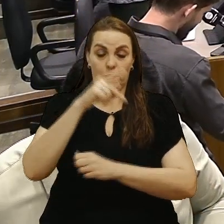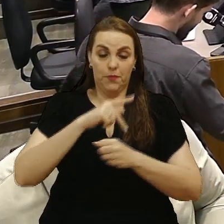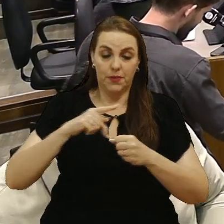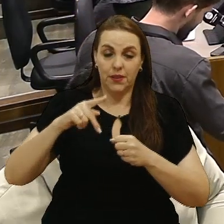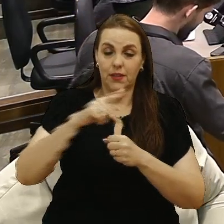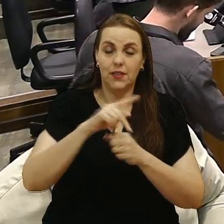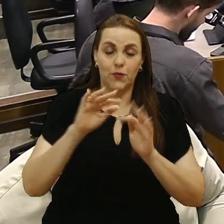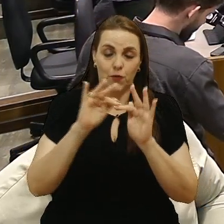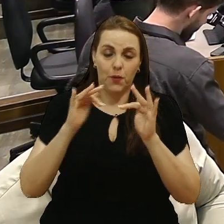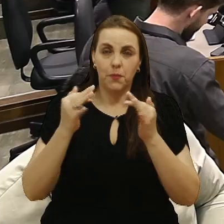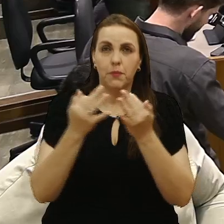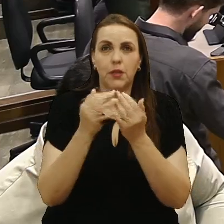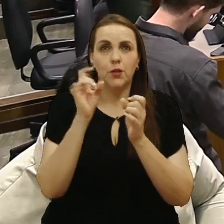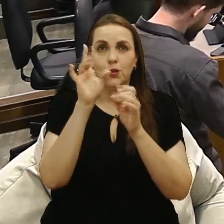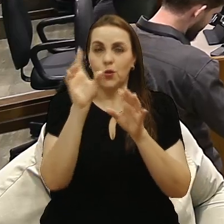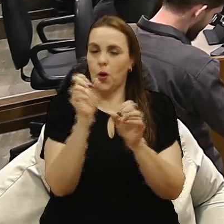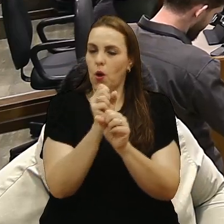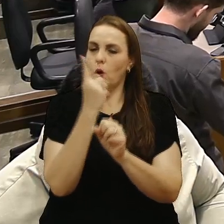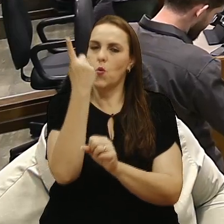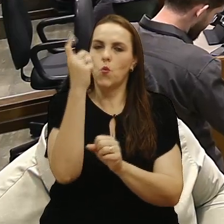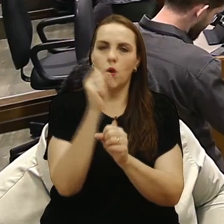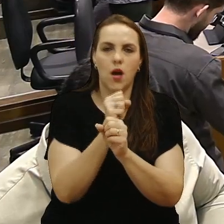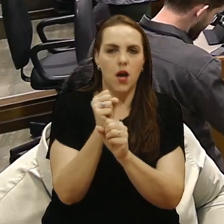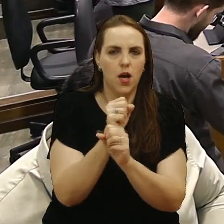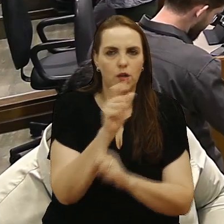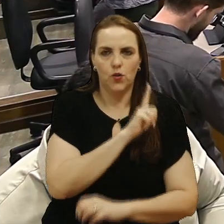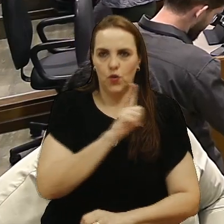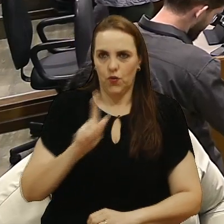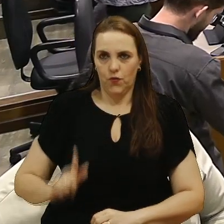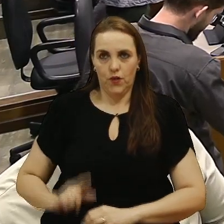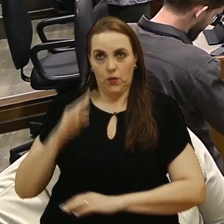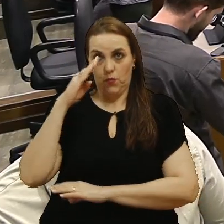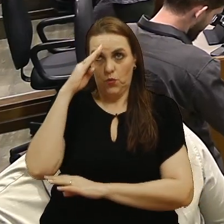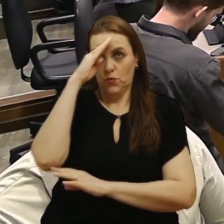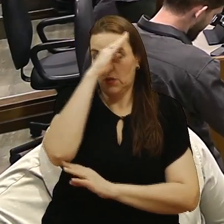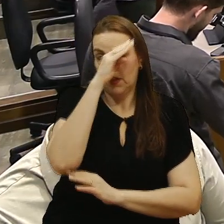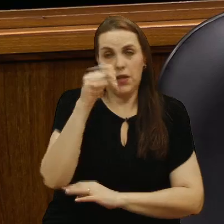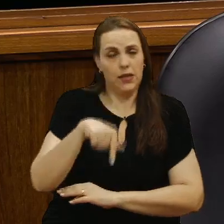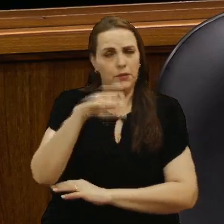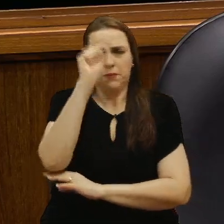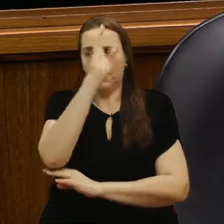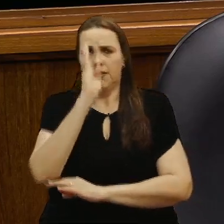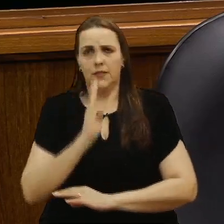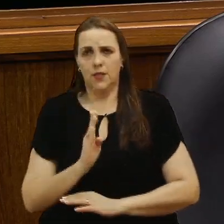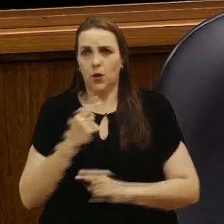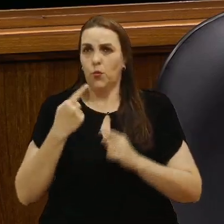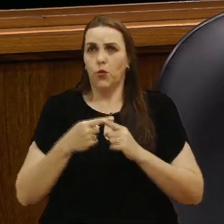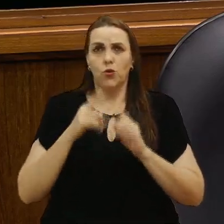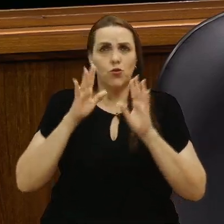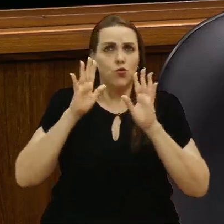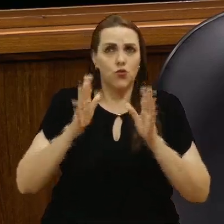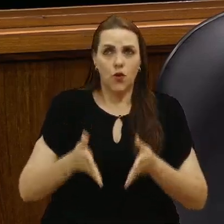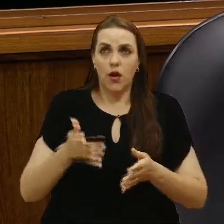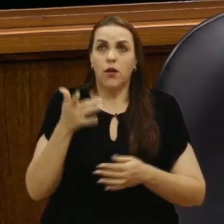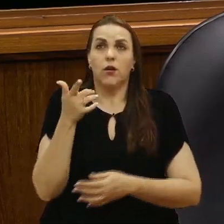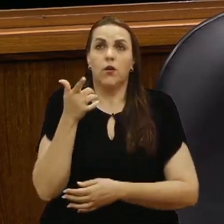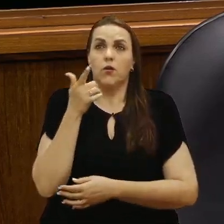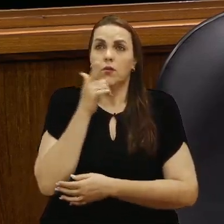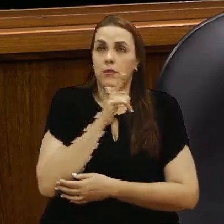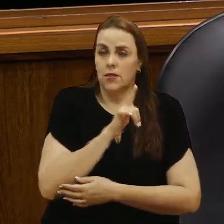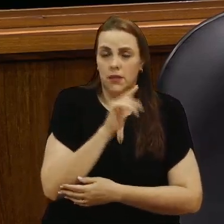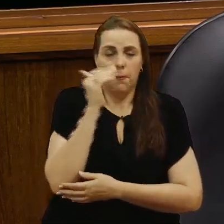só tivemos um ano de governo Bolsonaro no Brasil, né? Porque já foi o suficiente